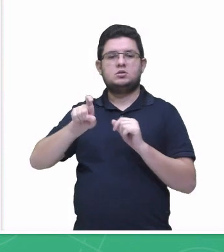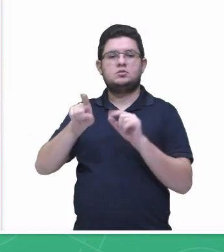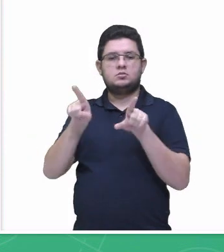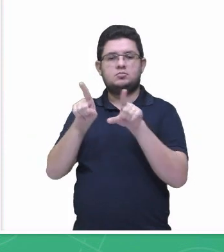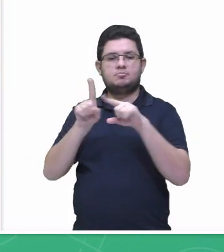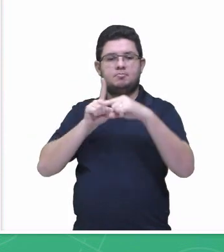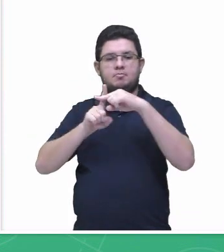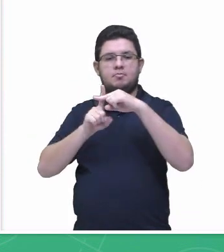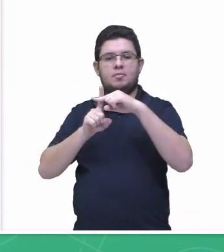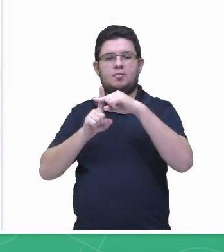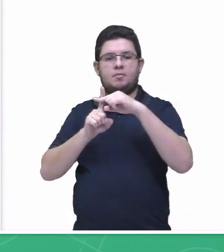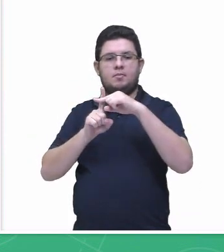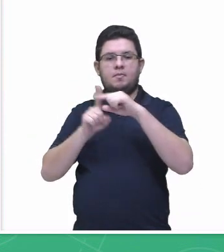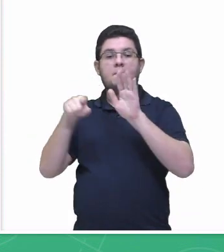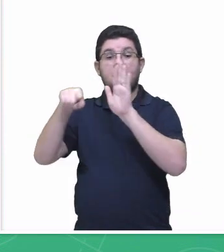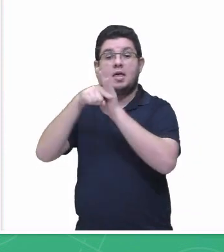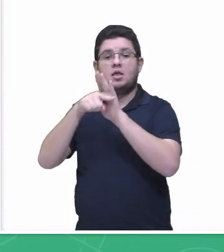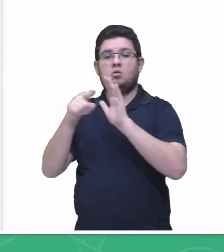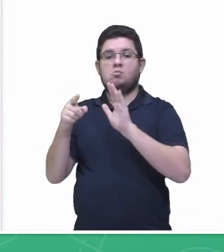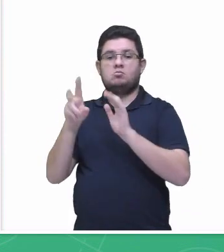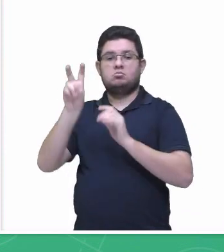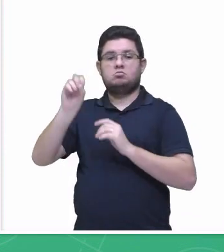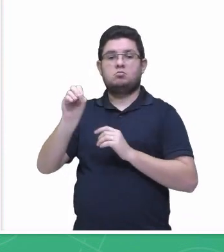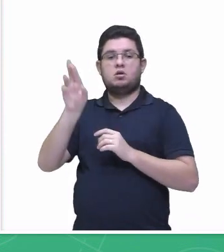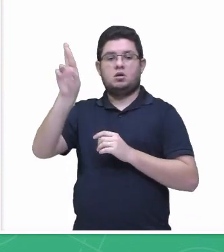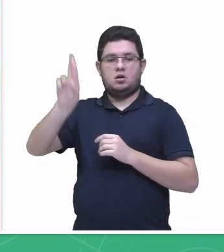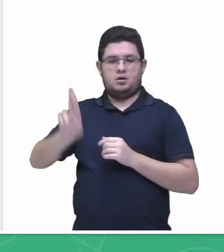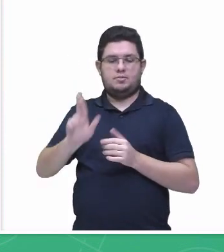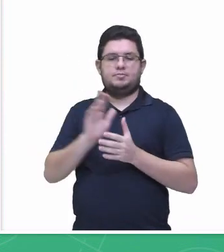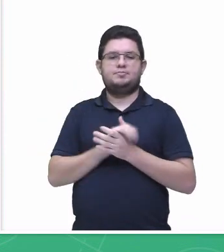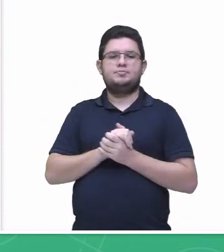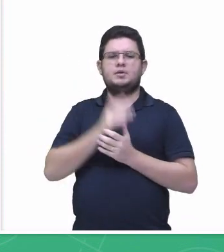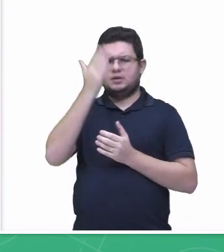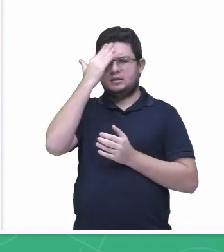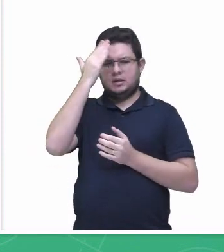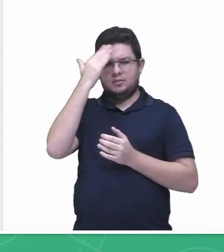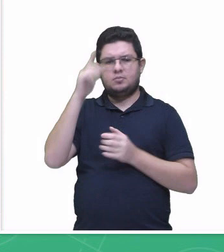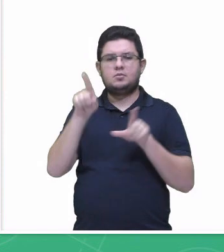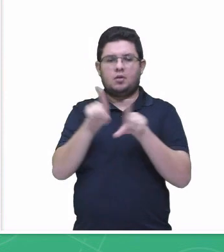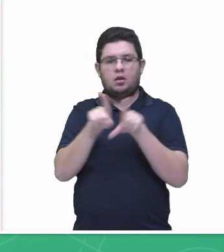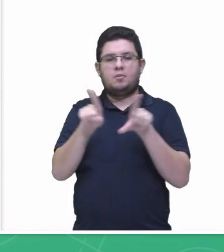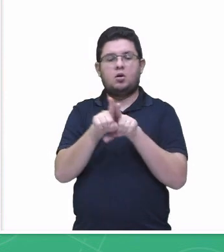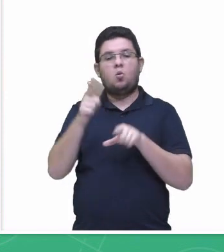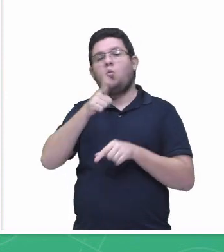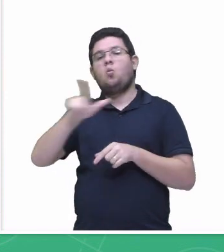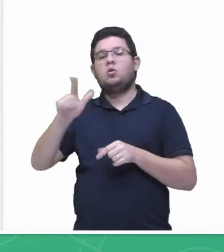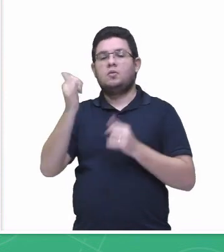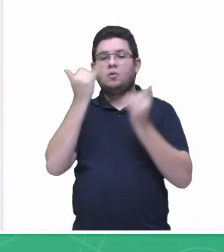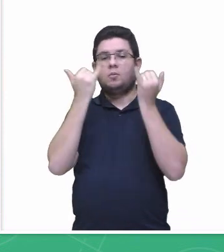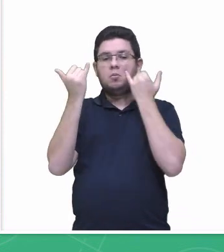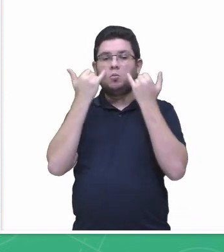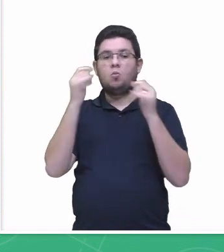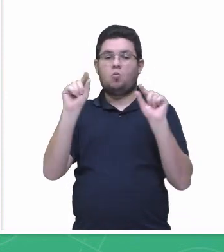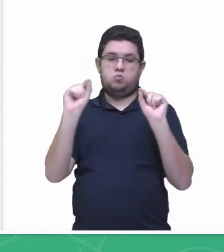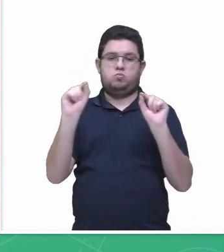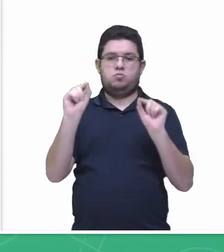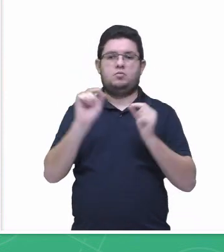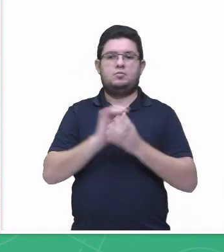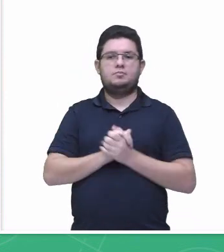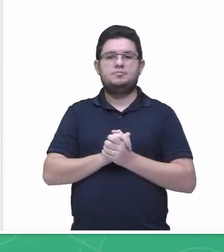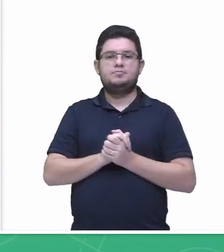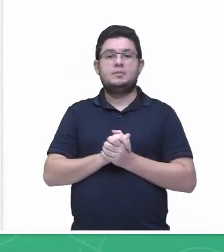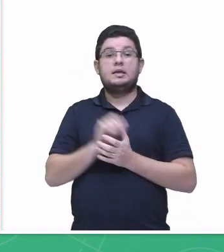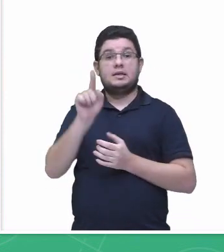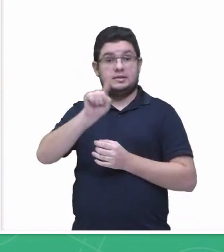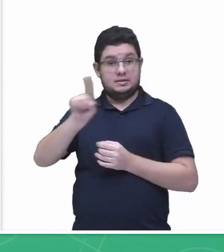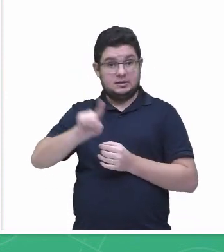a 2x menos 50. E também temos a outra informação que é a seguinte. O preço de